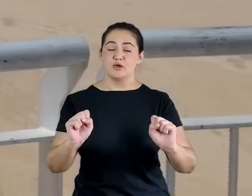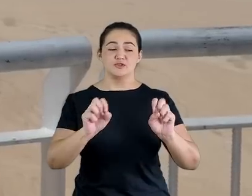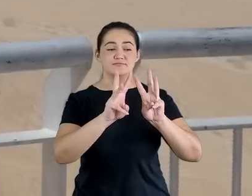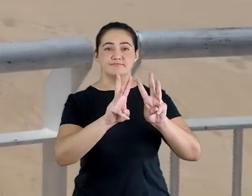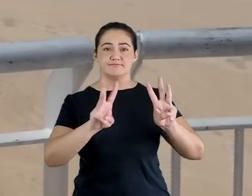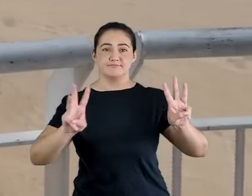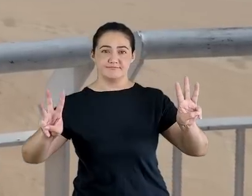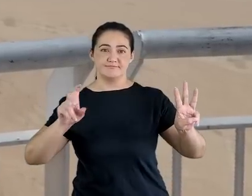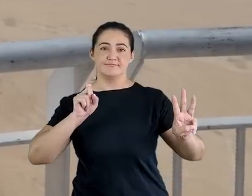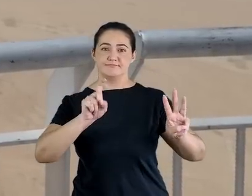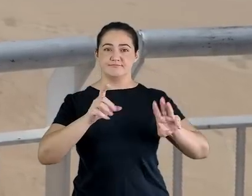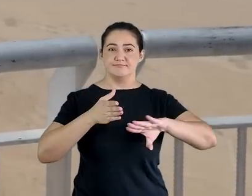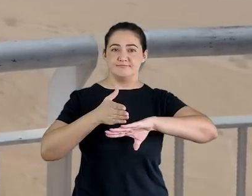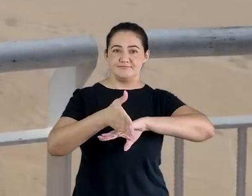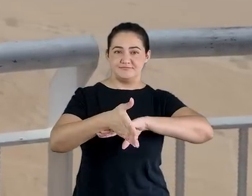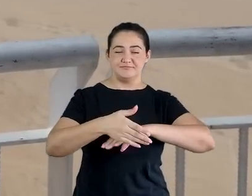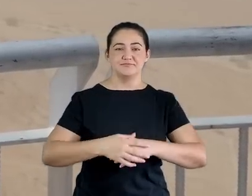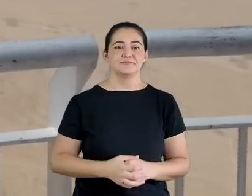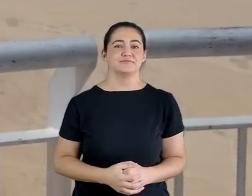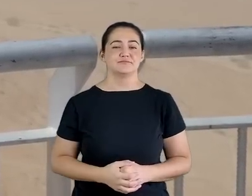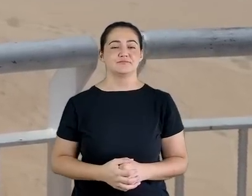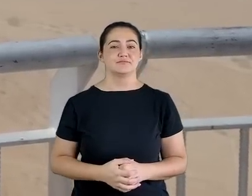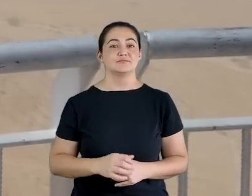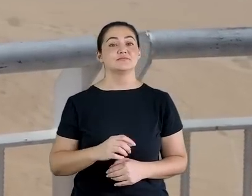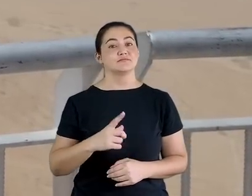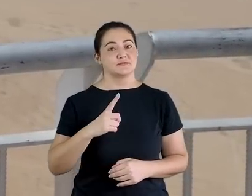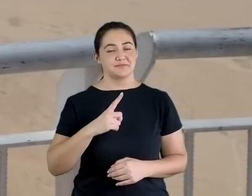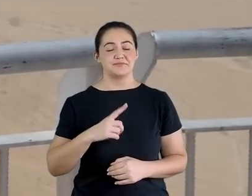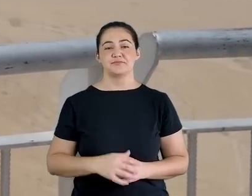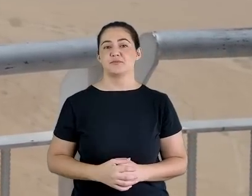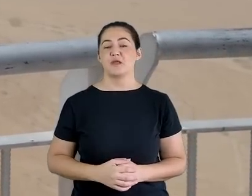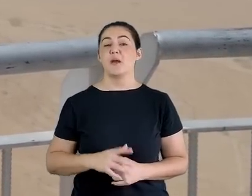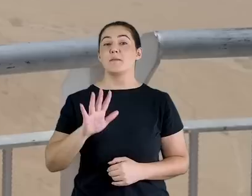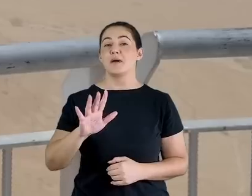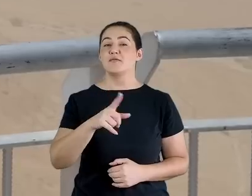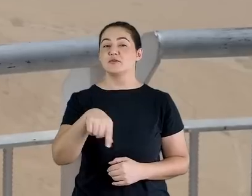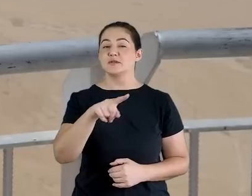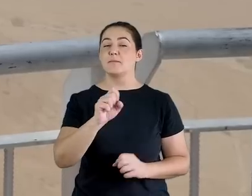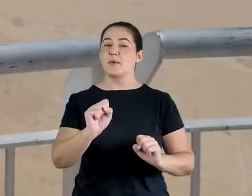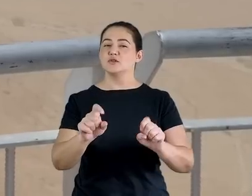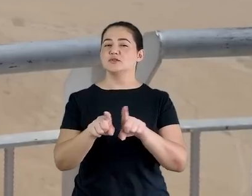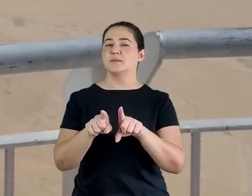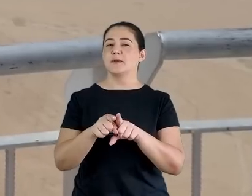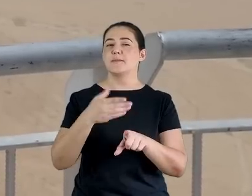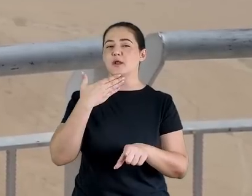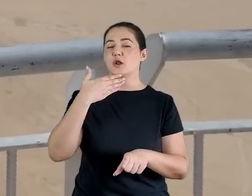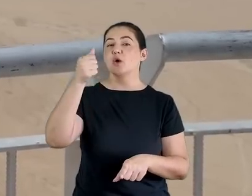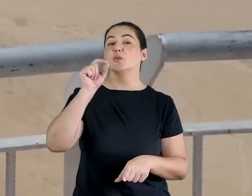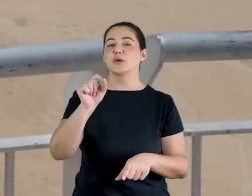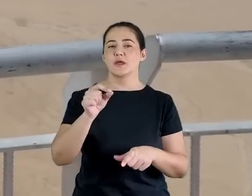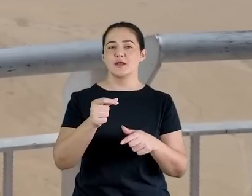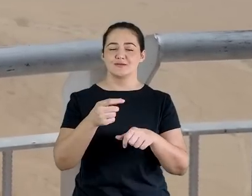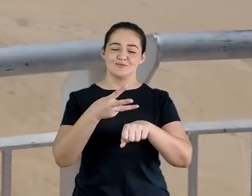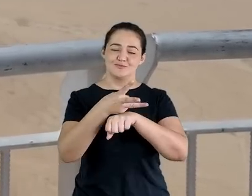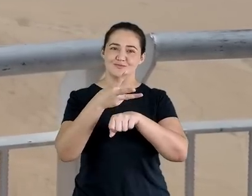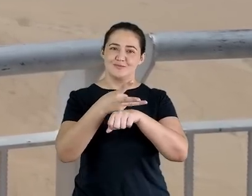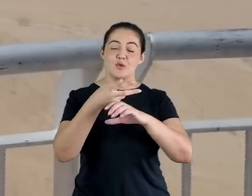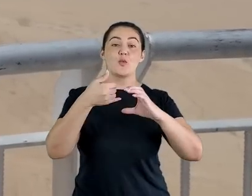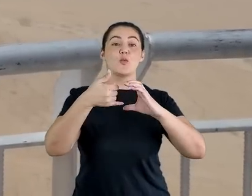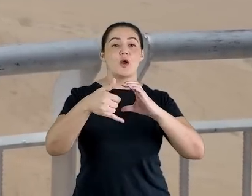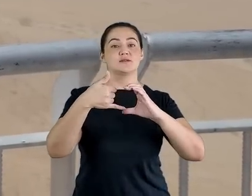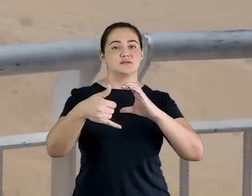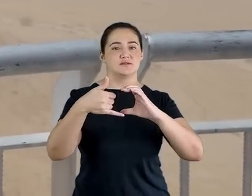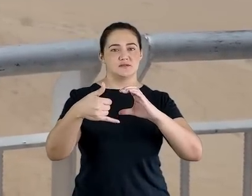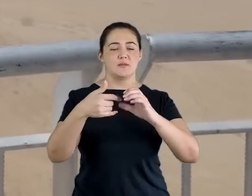site biblia.com.br. Este número você liga no horário comercial, mas se desejar, pode também deixar uma mensagem no